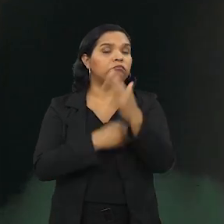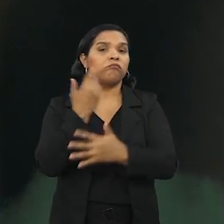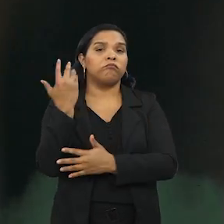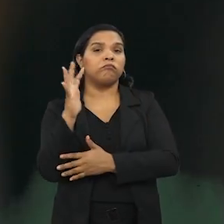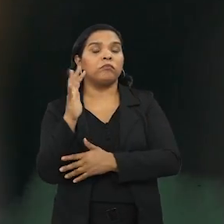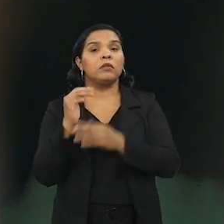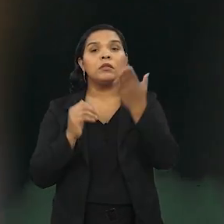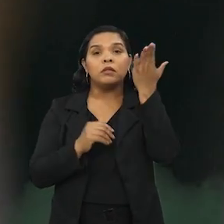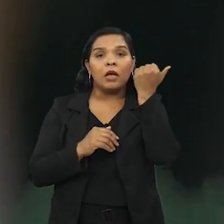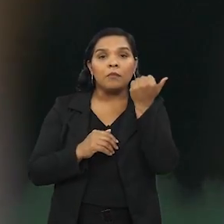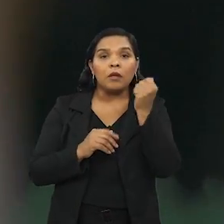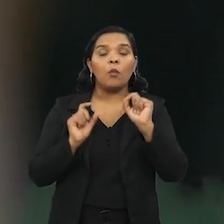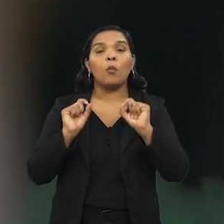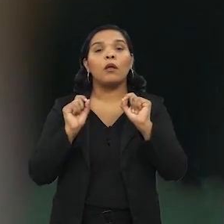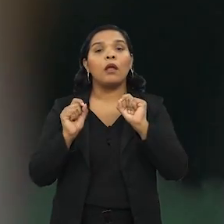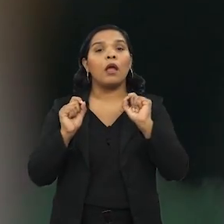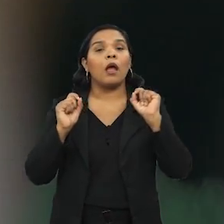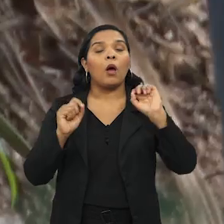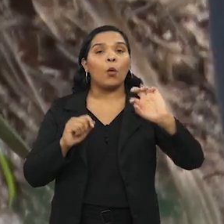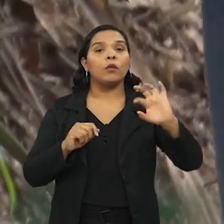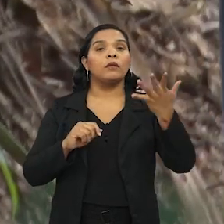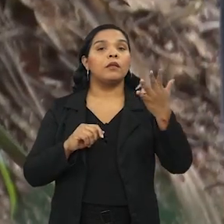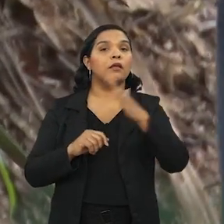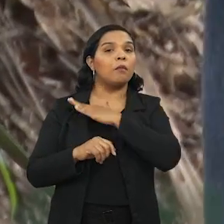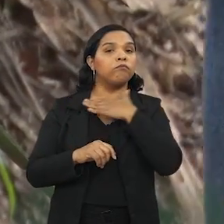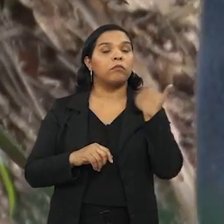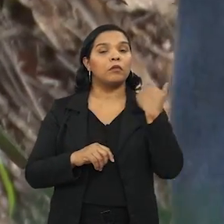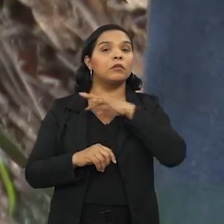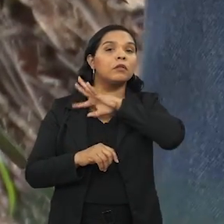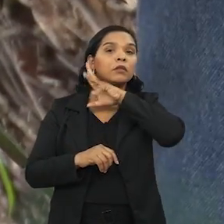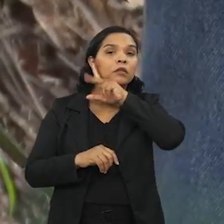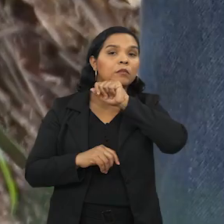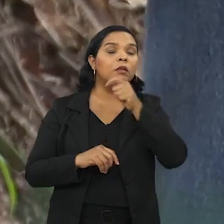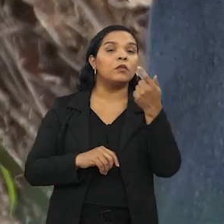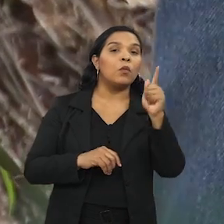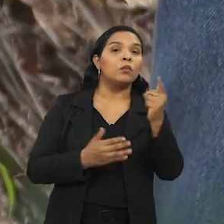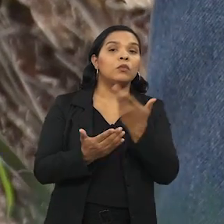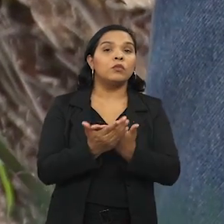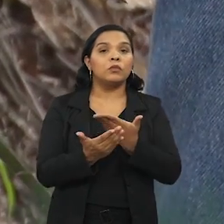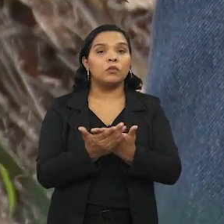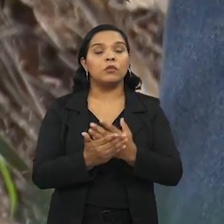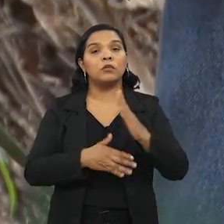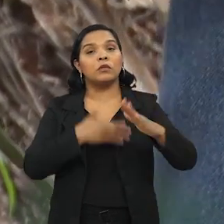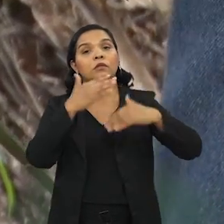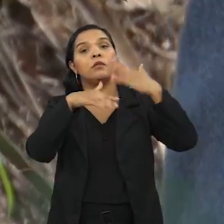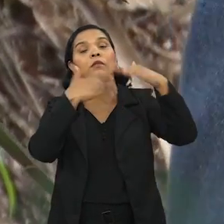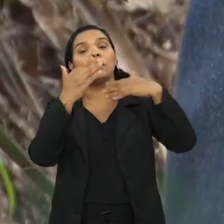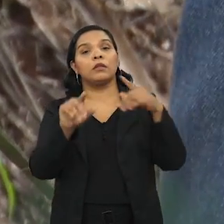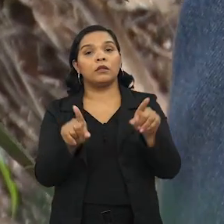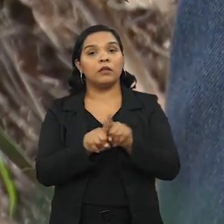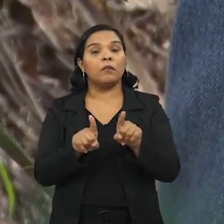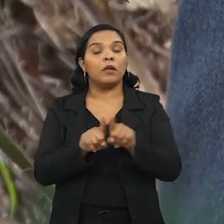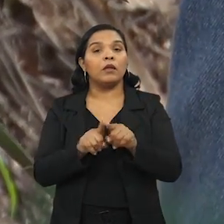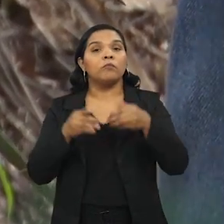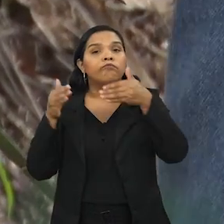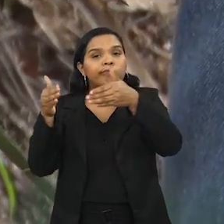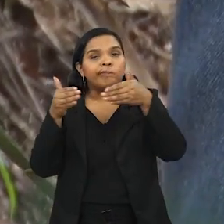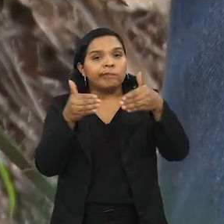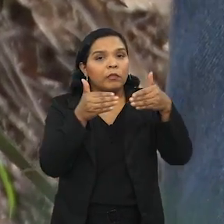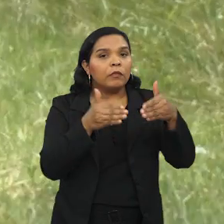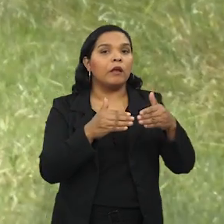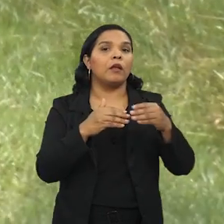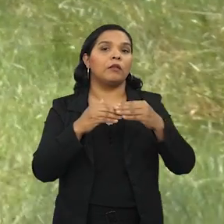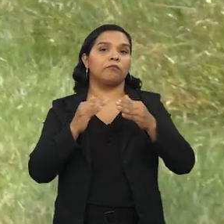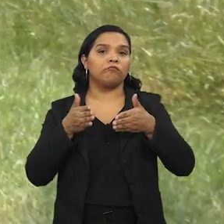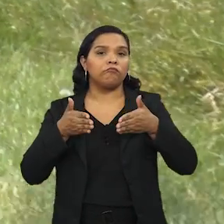o efeito específico da morte das espécies, mas existem outros estudos em desenvolvimento que vão estudar elementos específicos da estrada sobre a